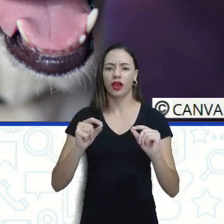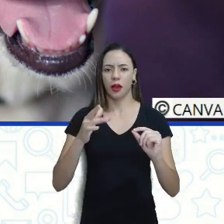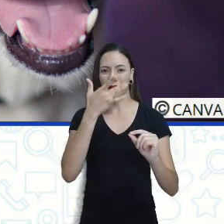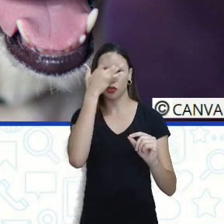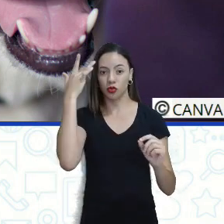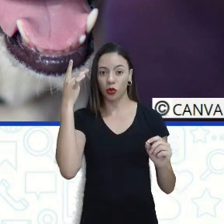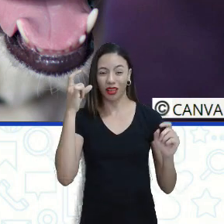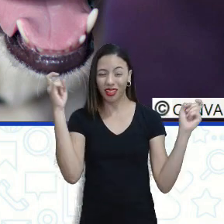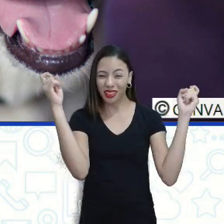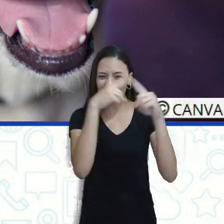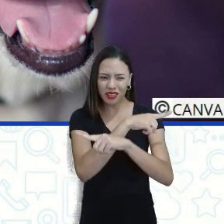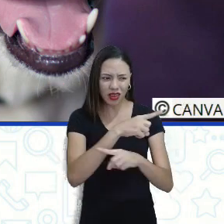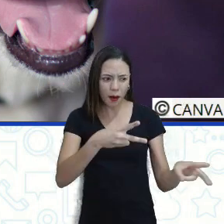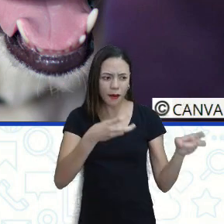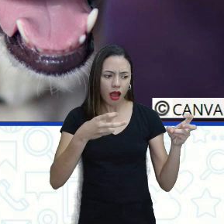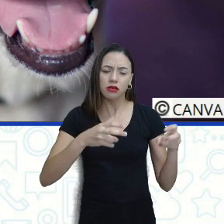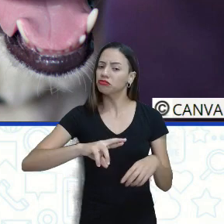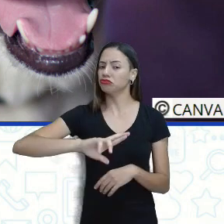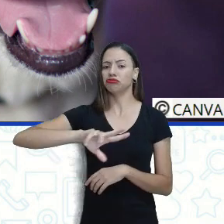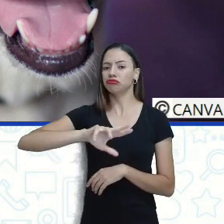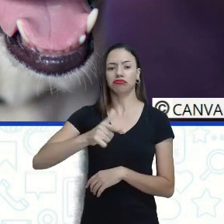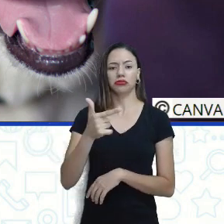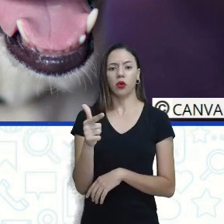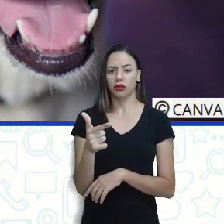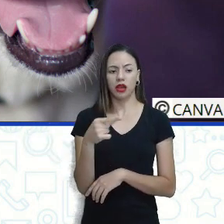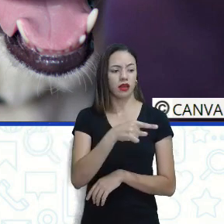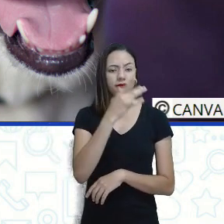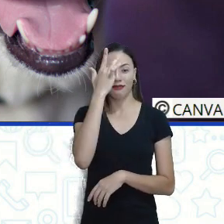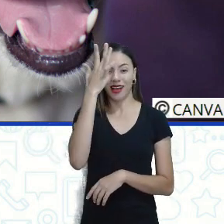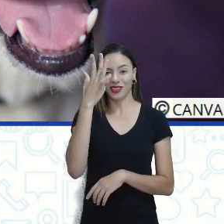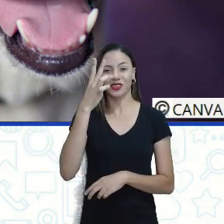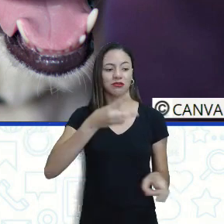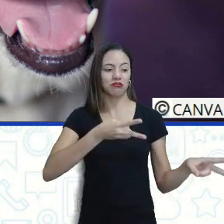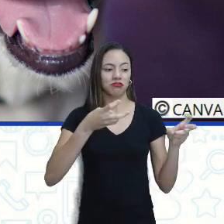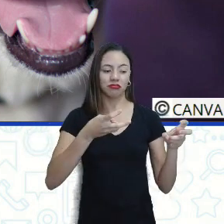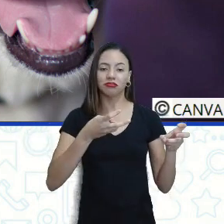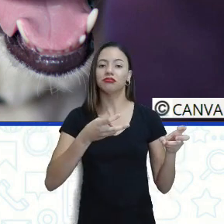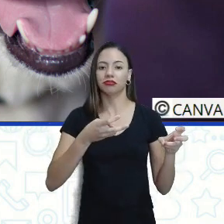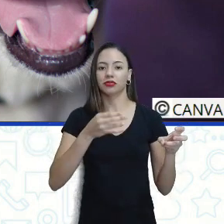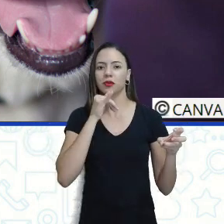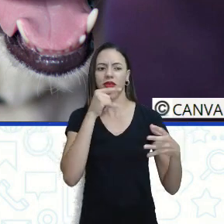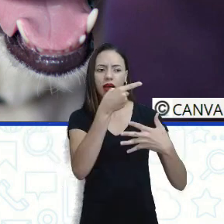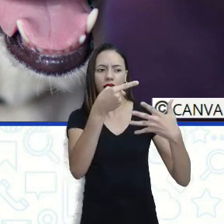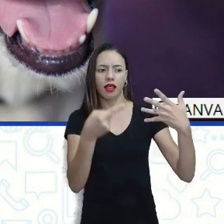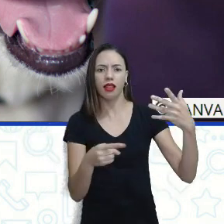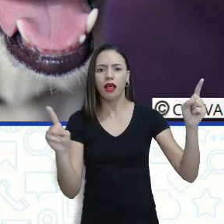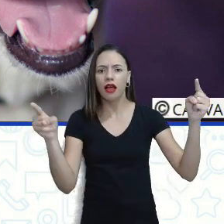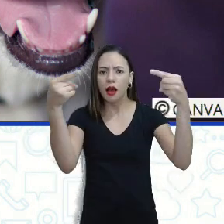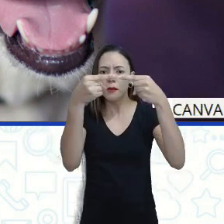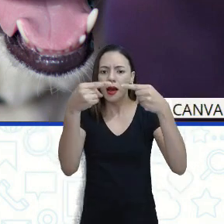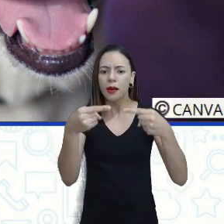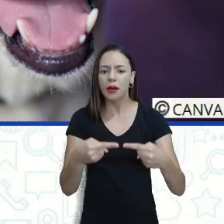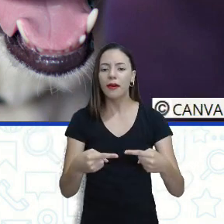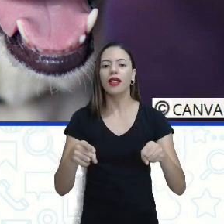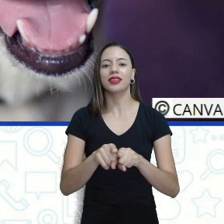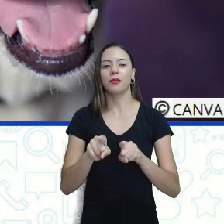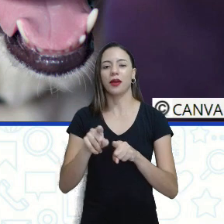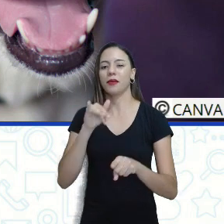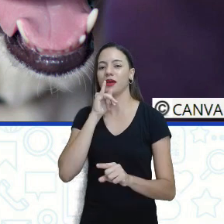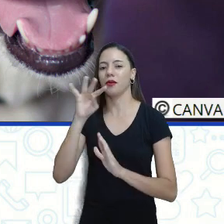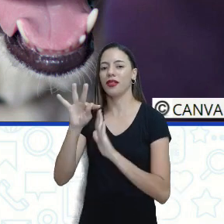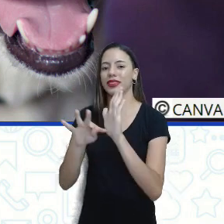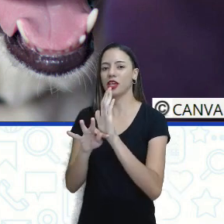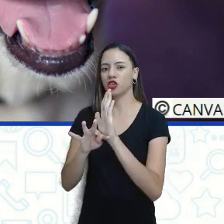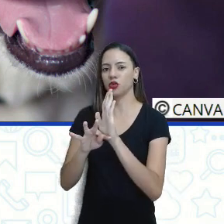dificuldade para identificar os elementos e fazer uma relação rápida com o texto-fonte. Nesse